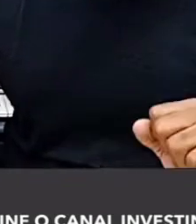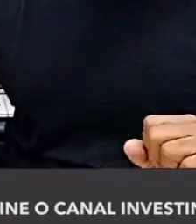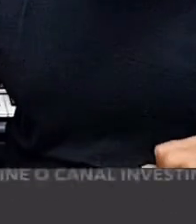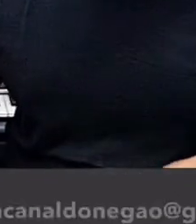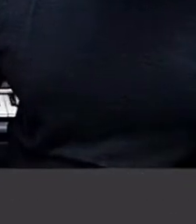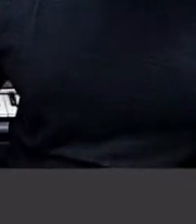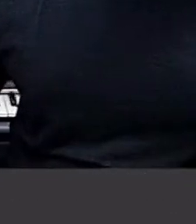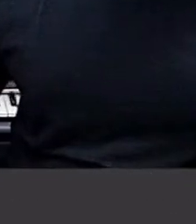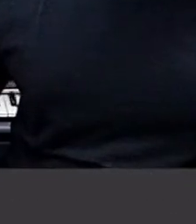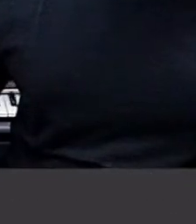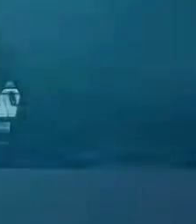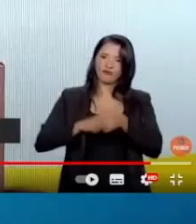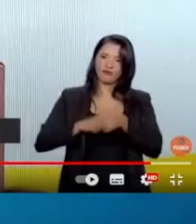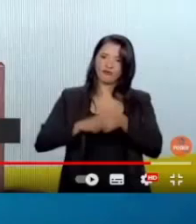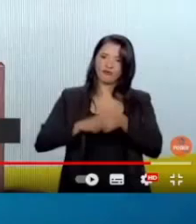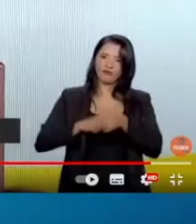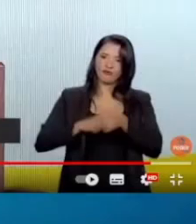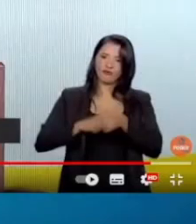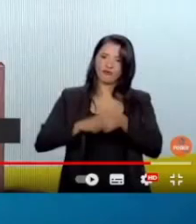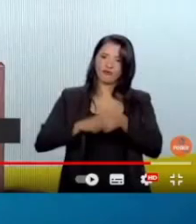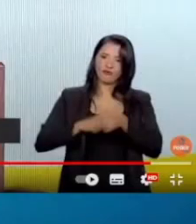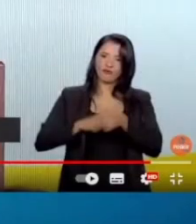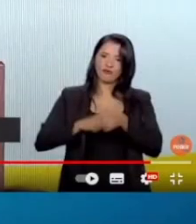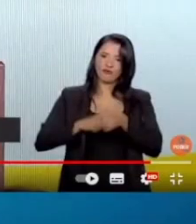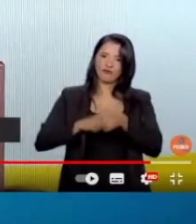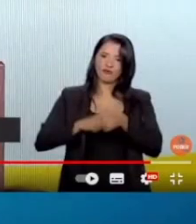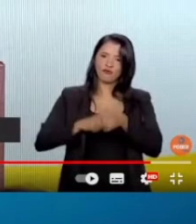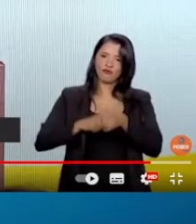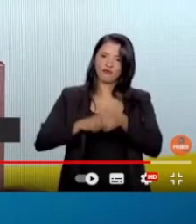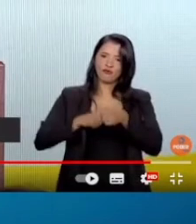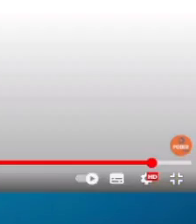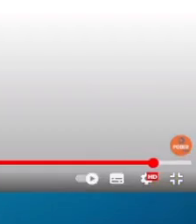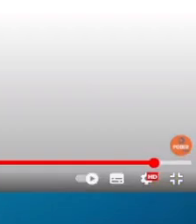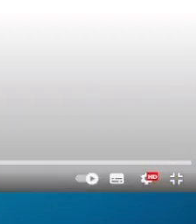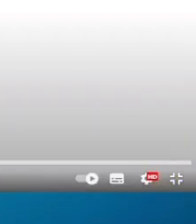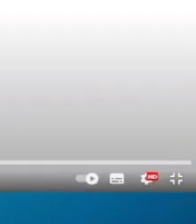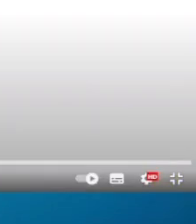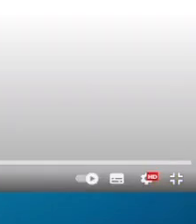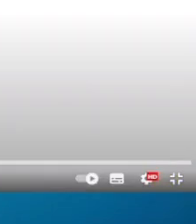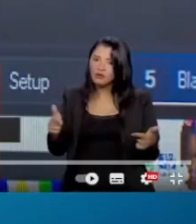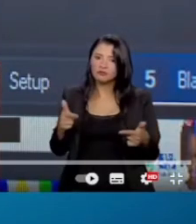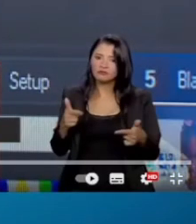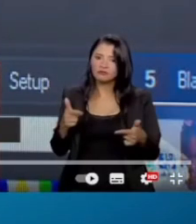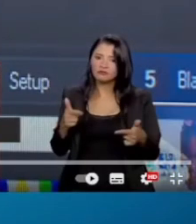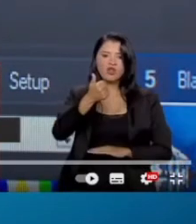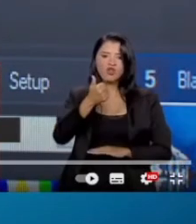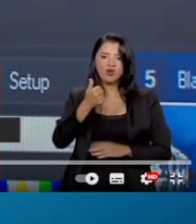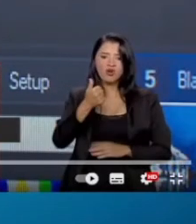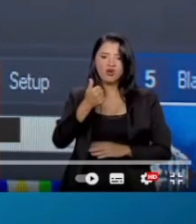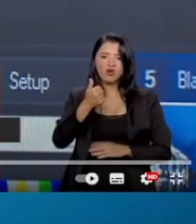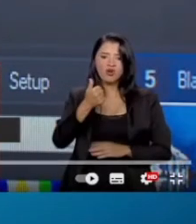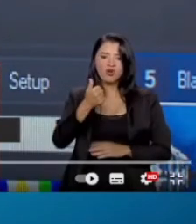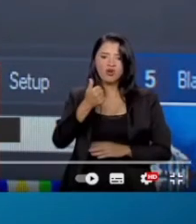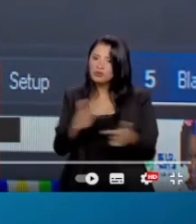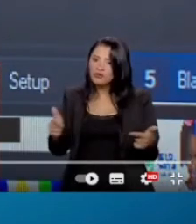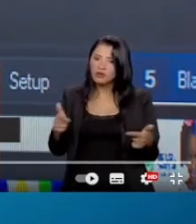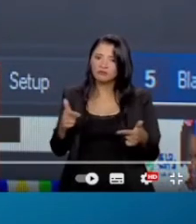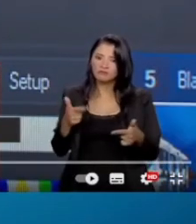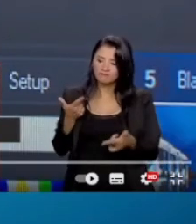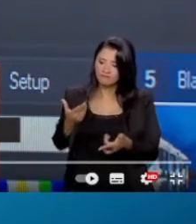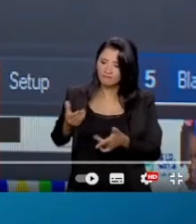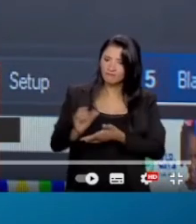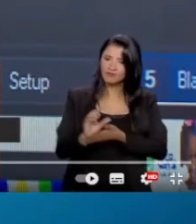Vamos prestar atenção no discurso aqui agora, ponto a ponto. Olha como é o discurso. Ó. Aqui, ó.